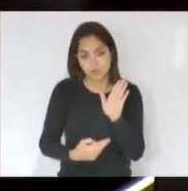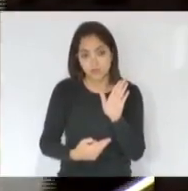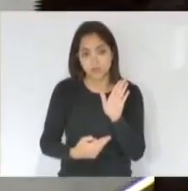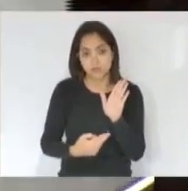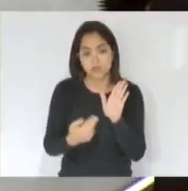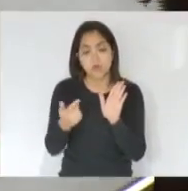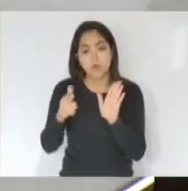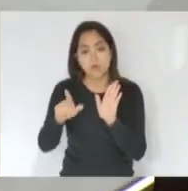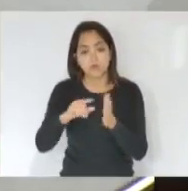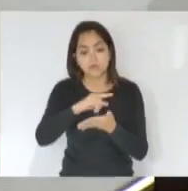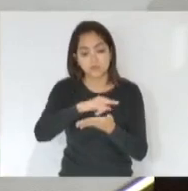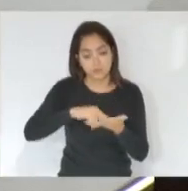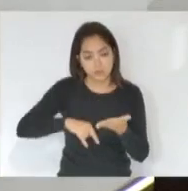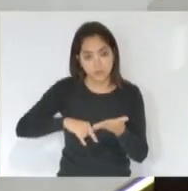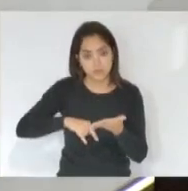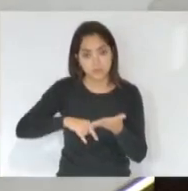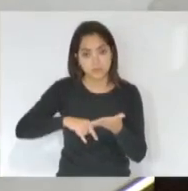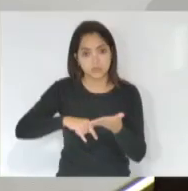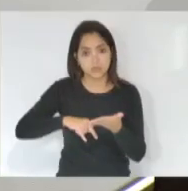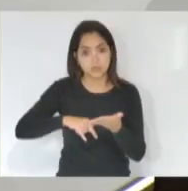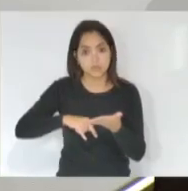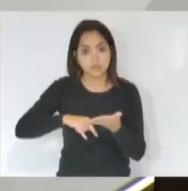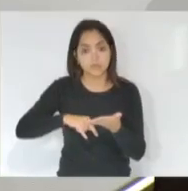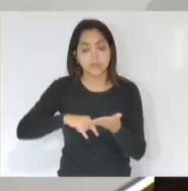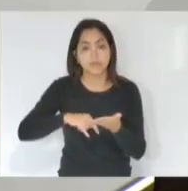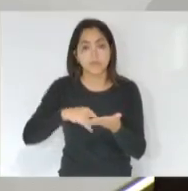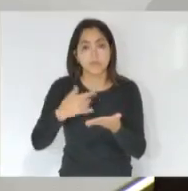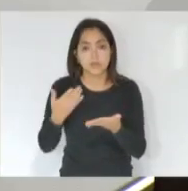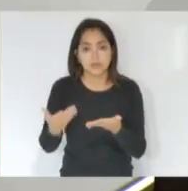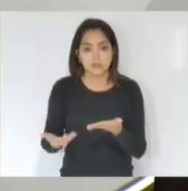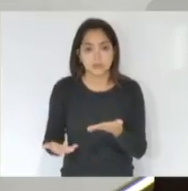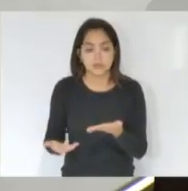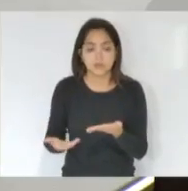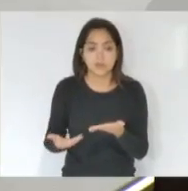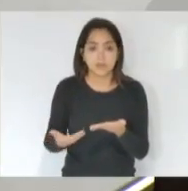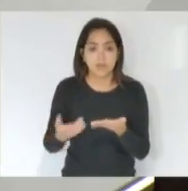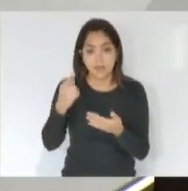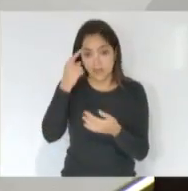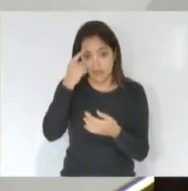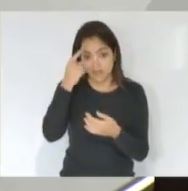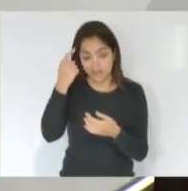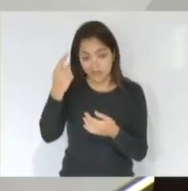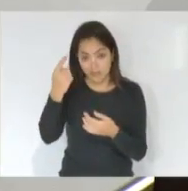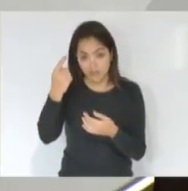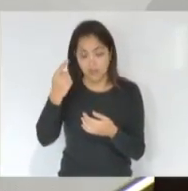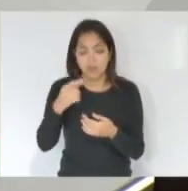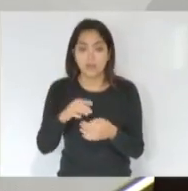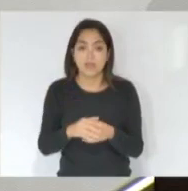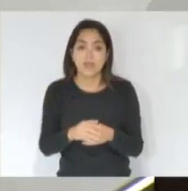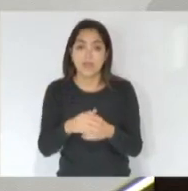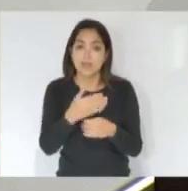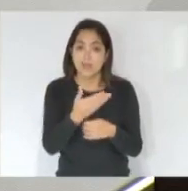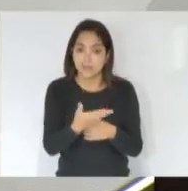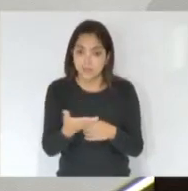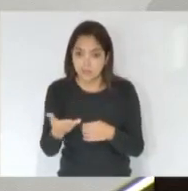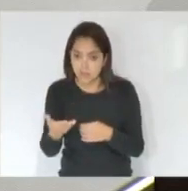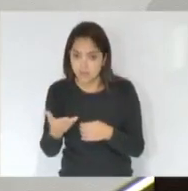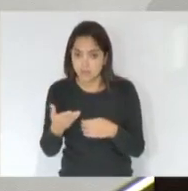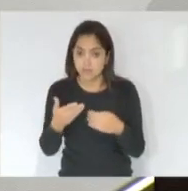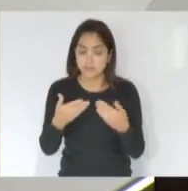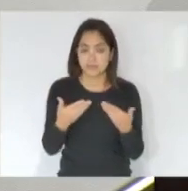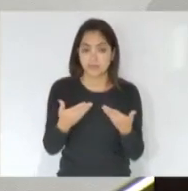outros documentos. Muito bem, a ideia é que essas entidades abram uma conta